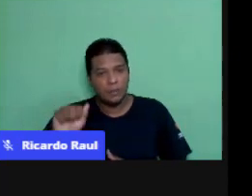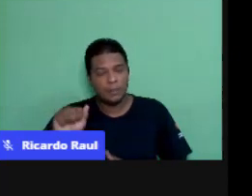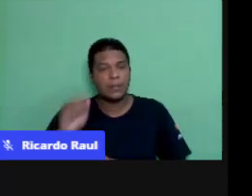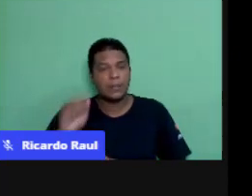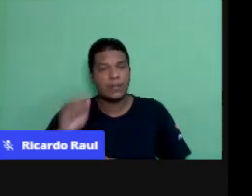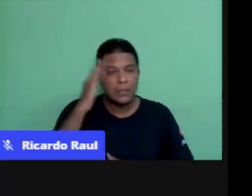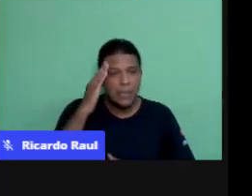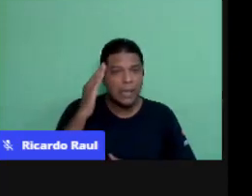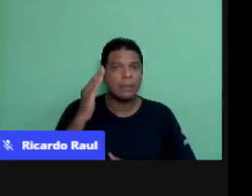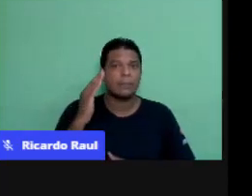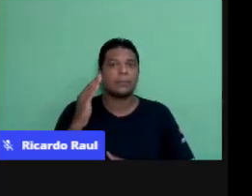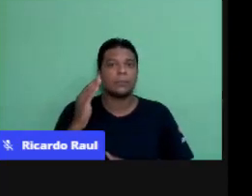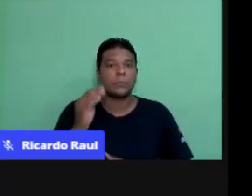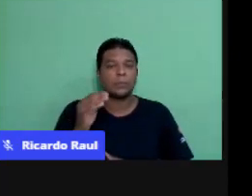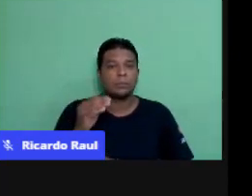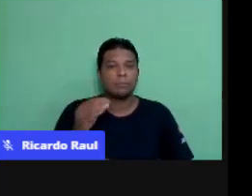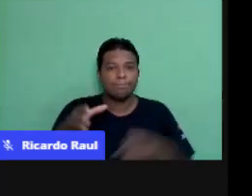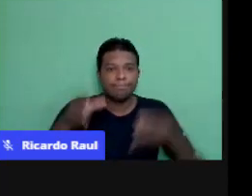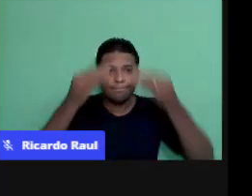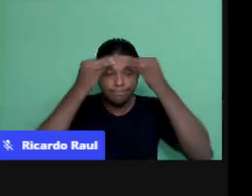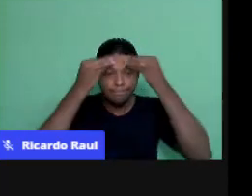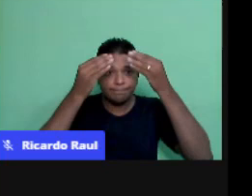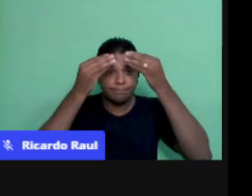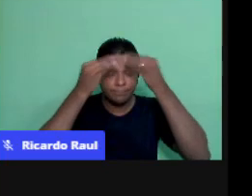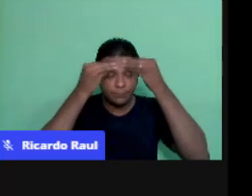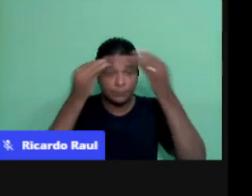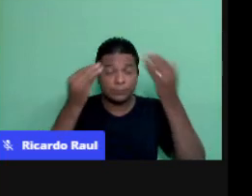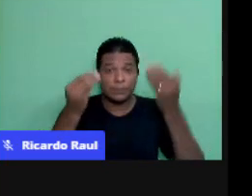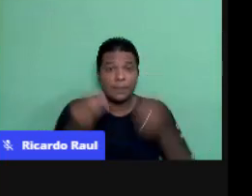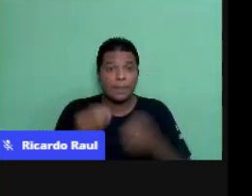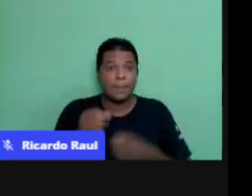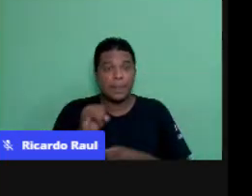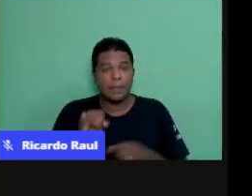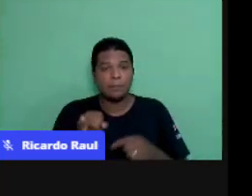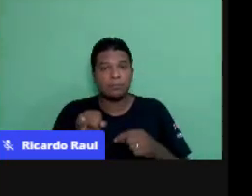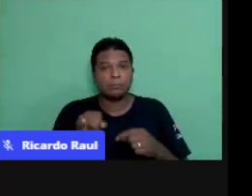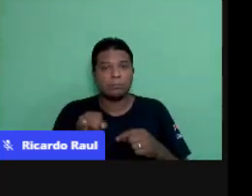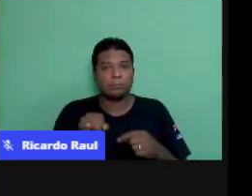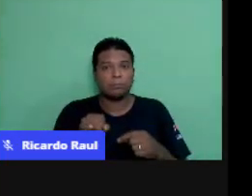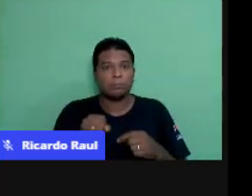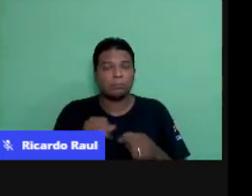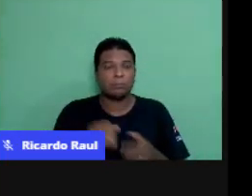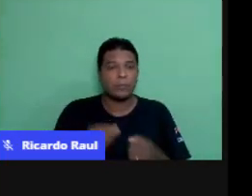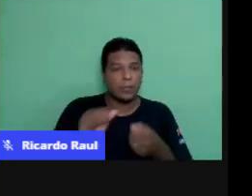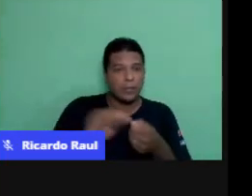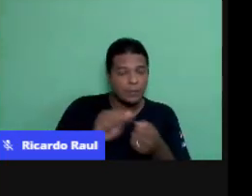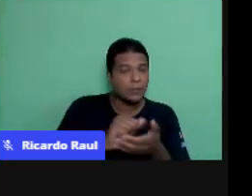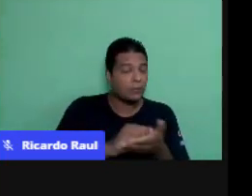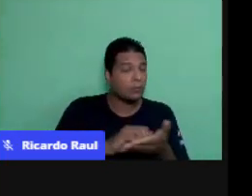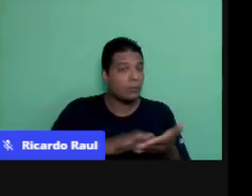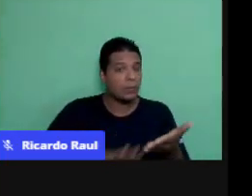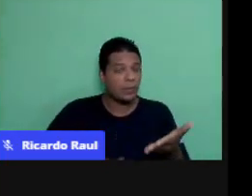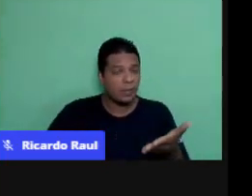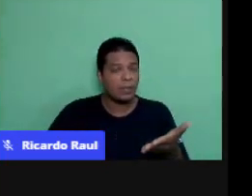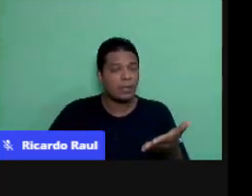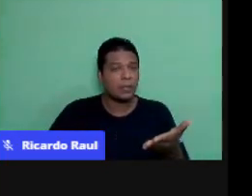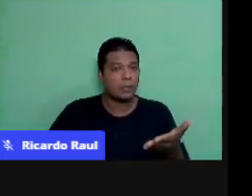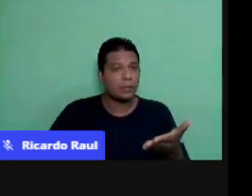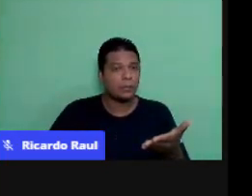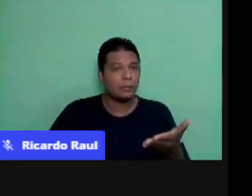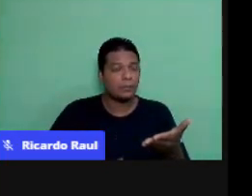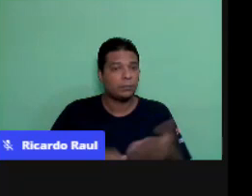adquirindo novos conhecimentos, se ela está participando da aula, se ela está fazendo as atividades. Então, é